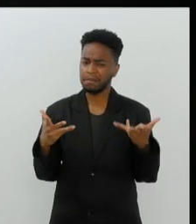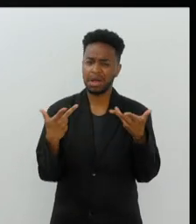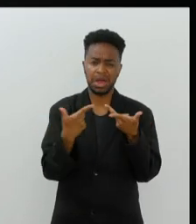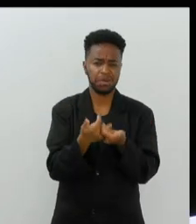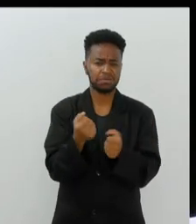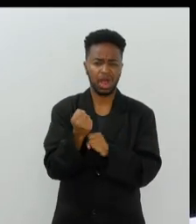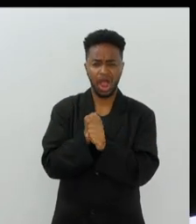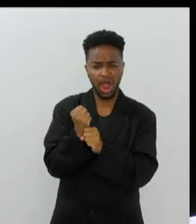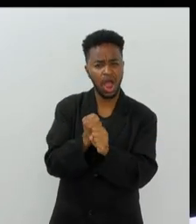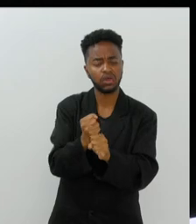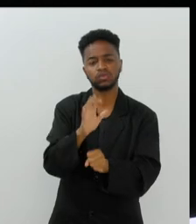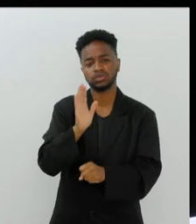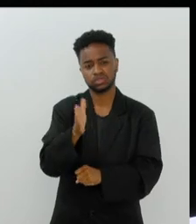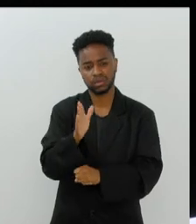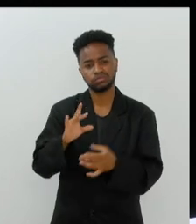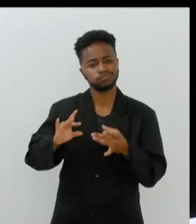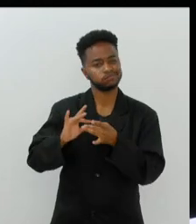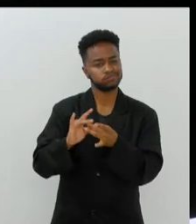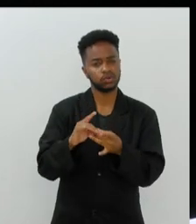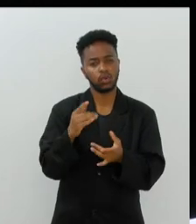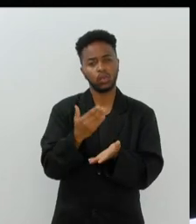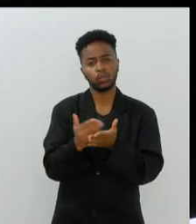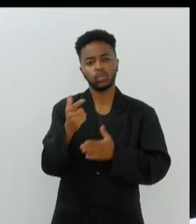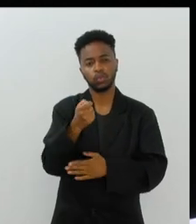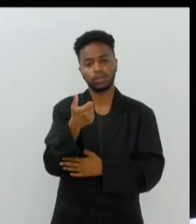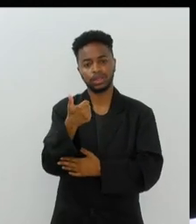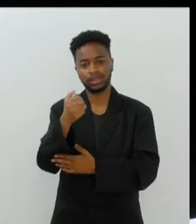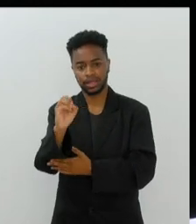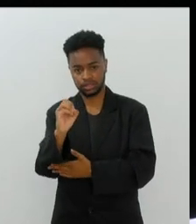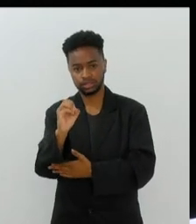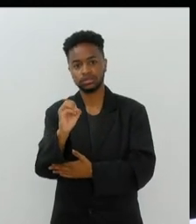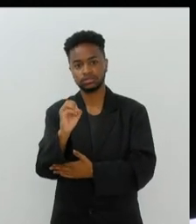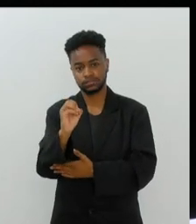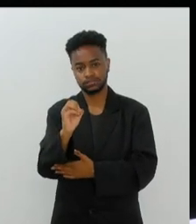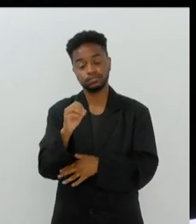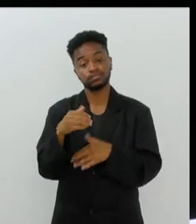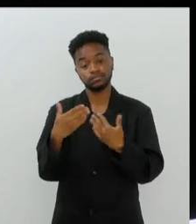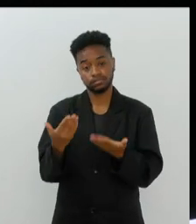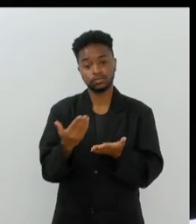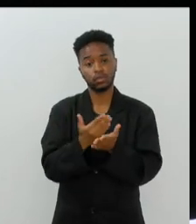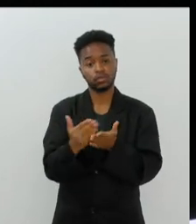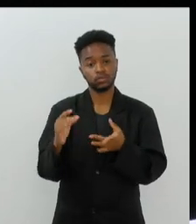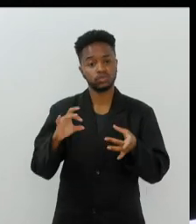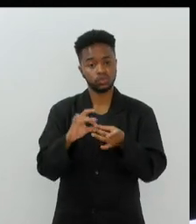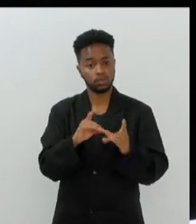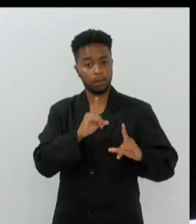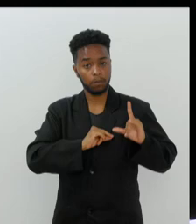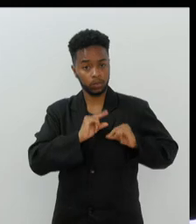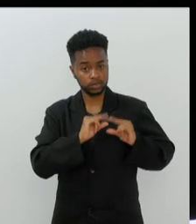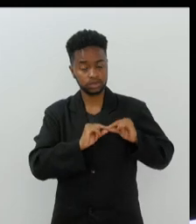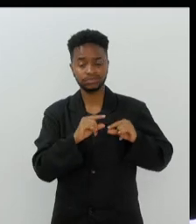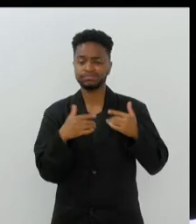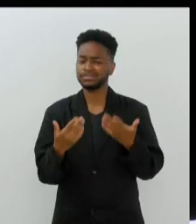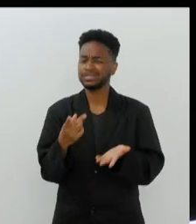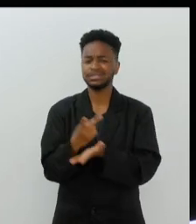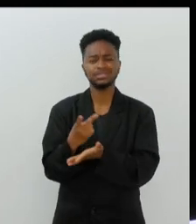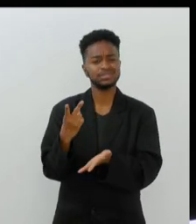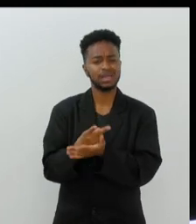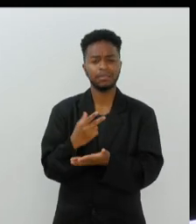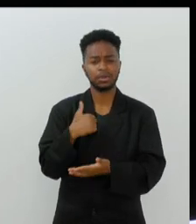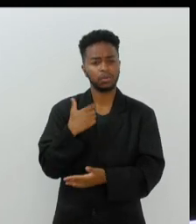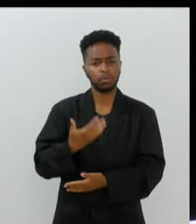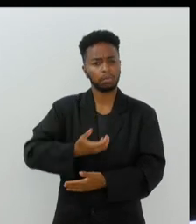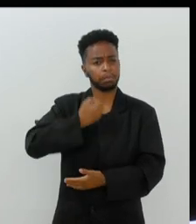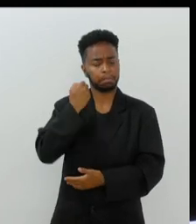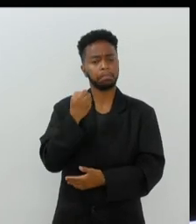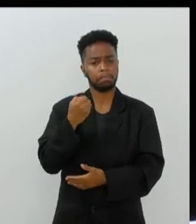já, maravilhoso, maravilhoso. Eu tô com o Guilherme já desde 2010, desde mocidade. E,